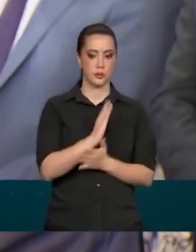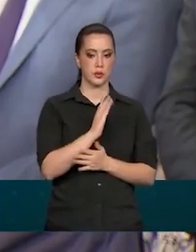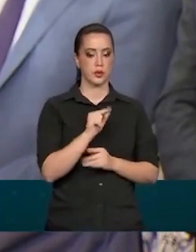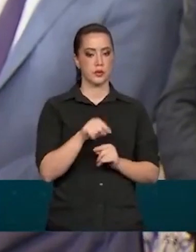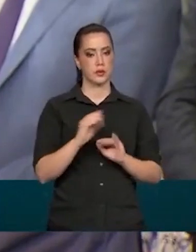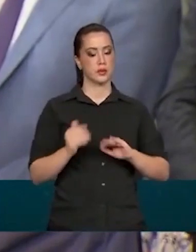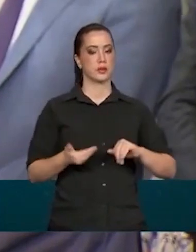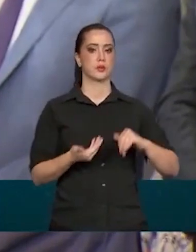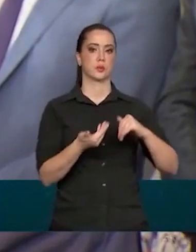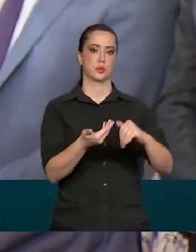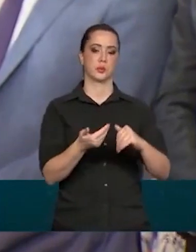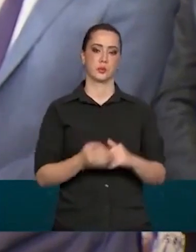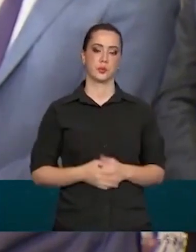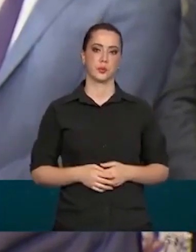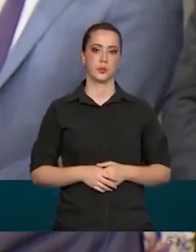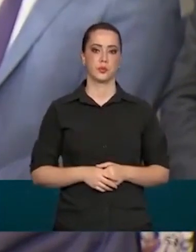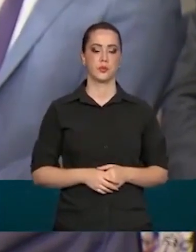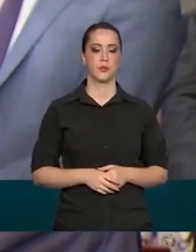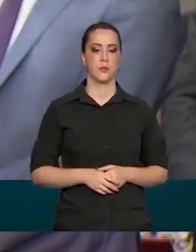no Congresso Nacional.